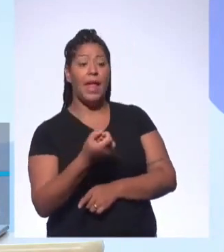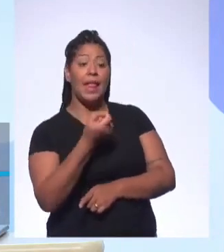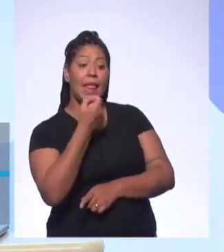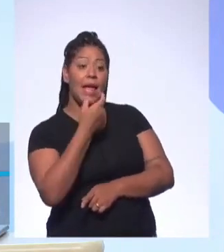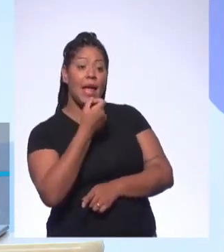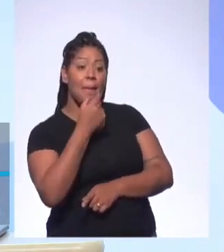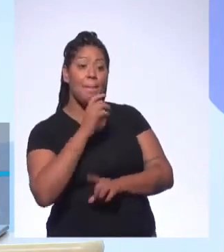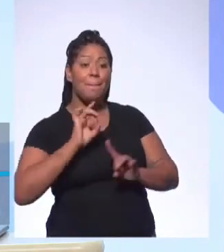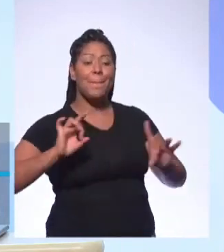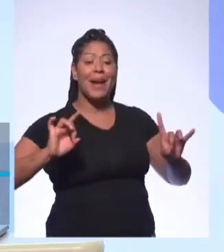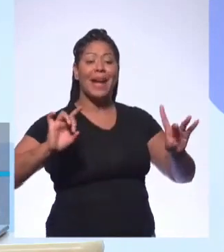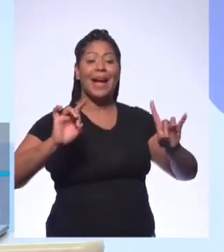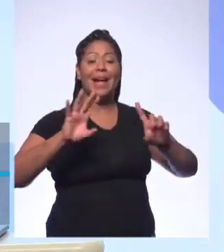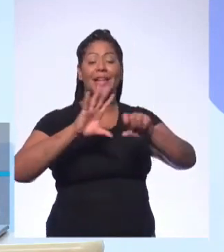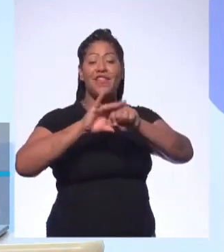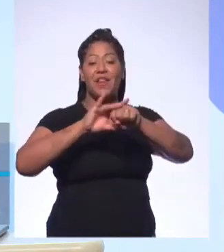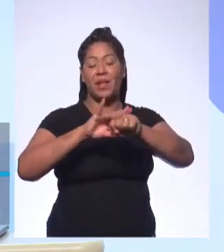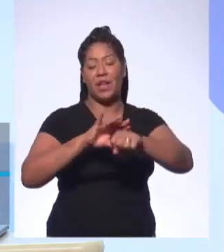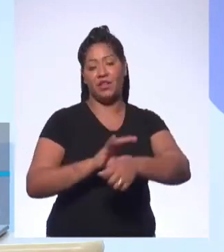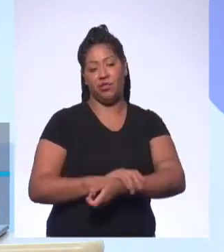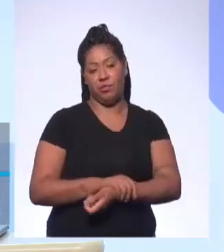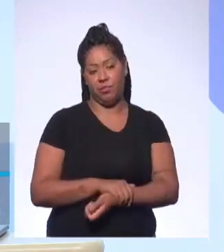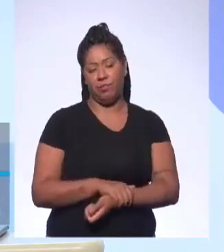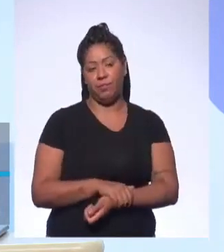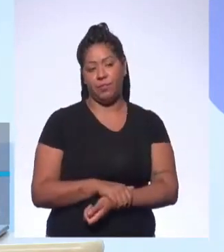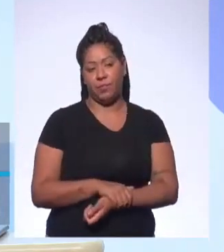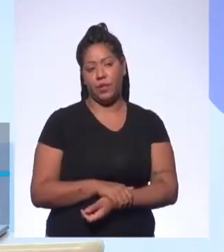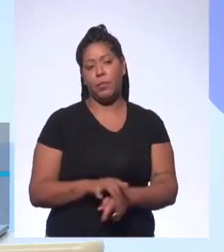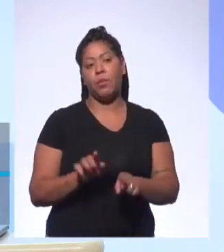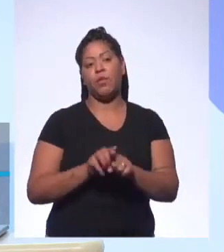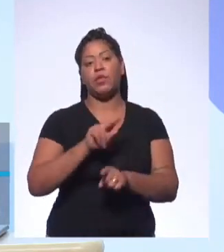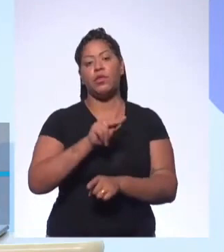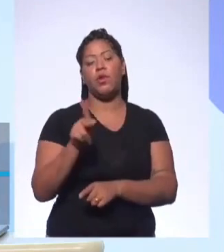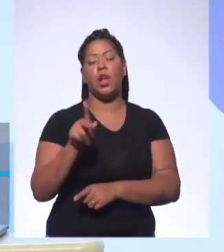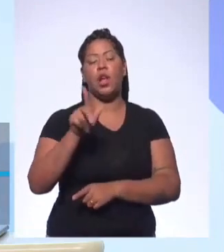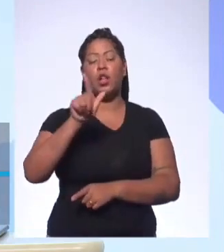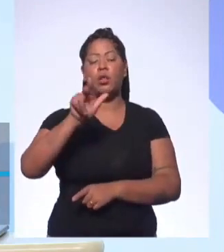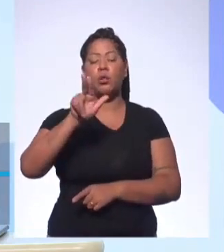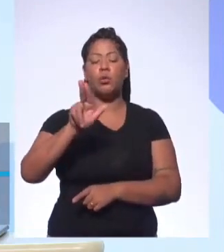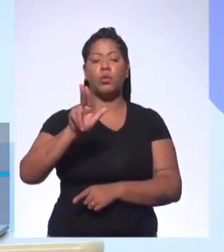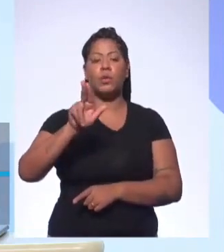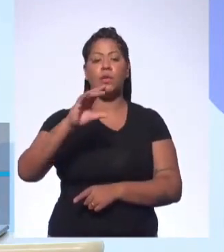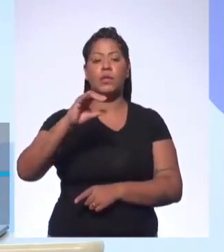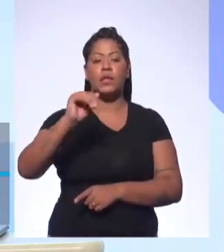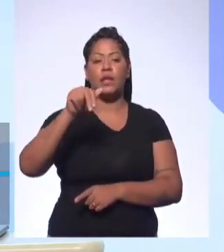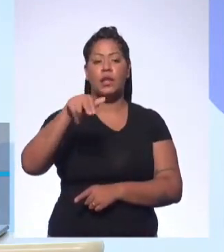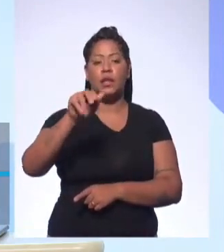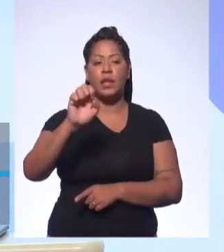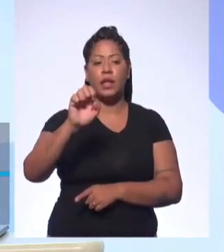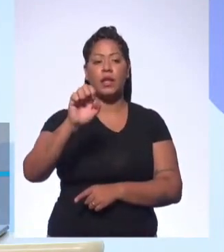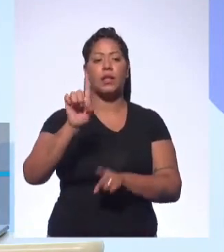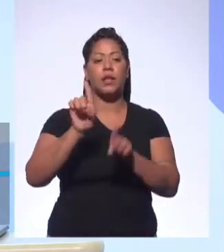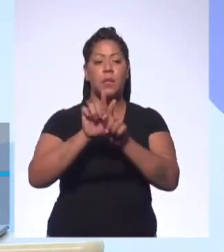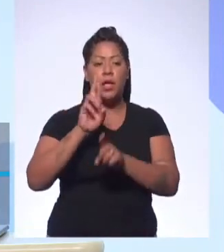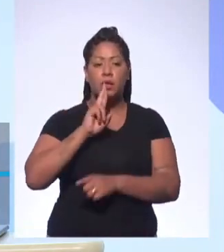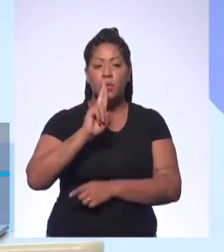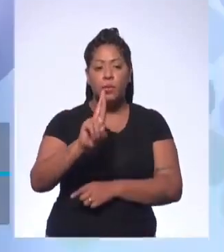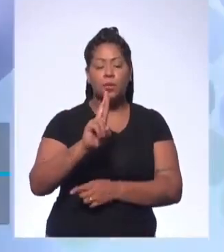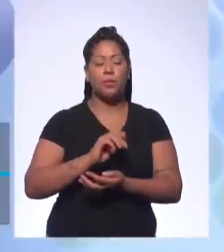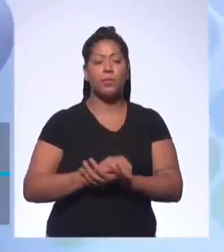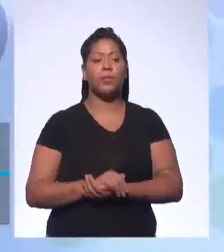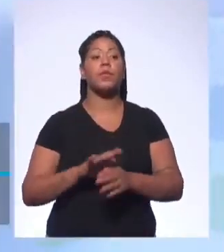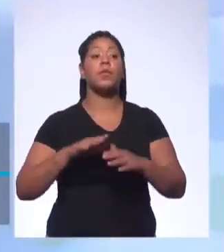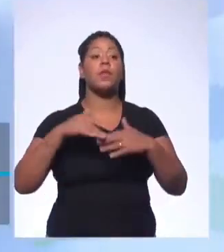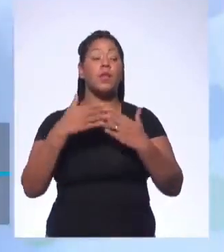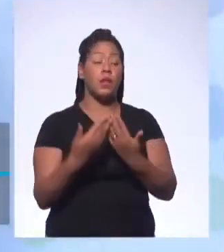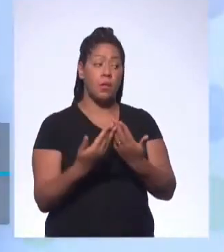de micro-organismo. Basicamente é isso. Professora Luciane, que colocou aqui também. Muito bem. Então é isso,